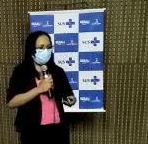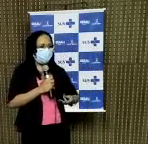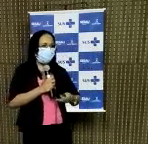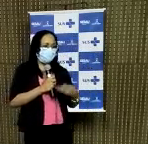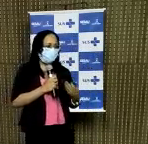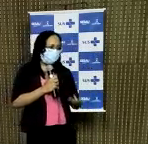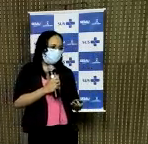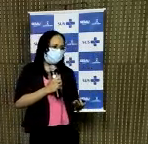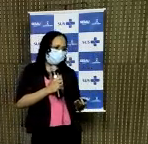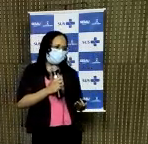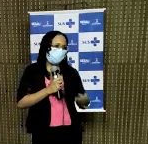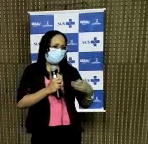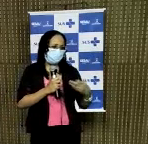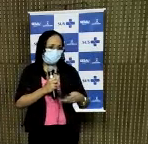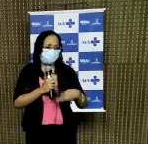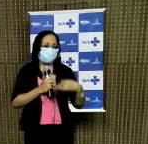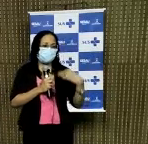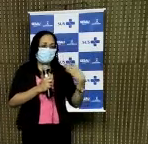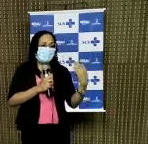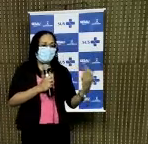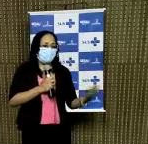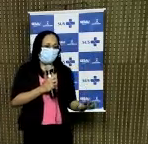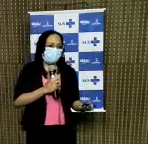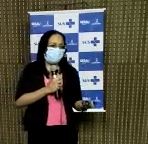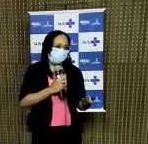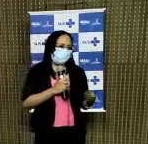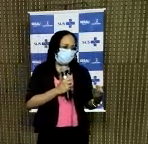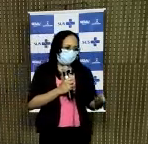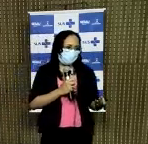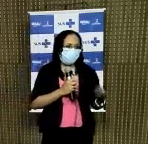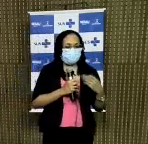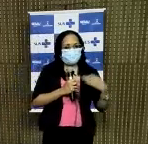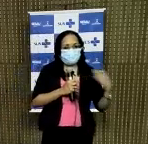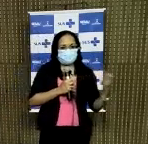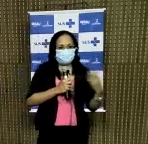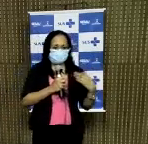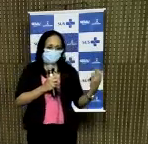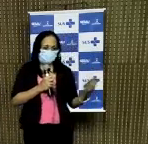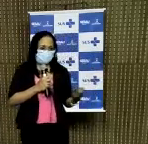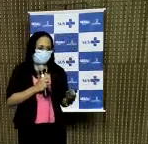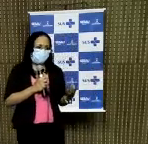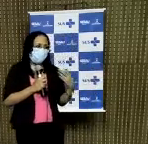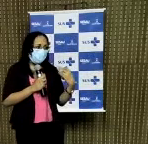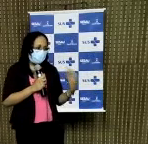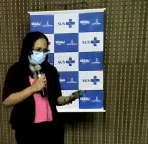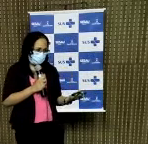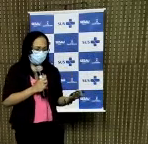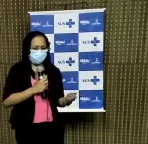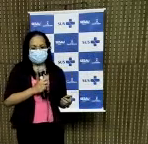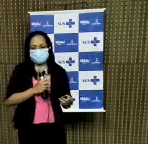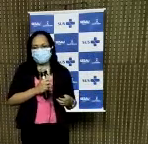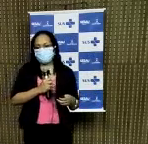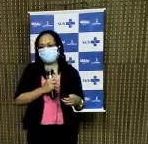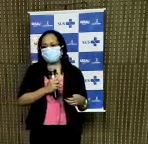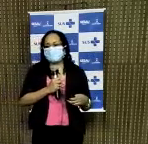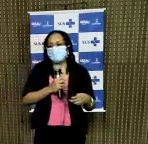consulta farmacêutica, tudo isso estabelecido. Com isso, a gente também melhora a questão da segurança e faz um atendimento compartilhado com o médico,